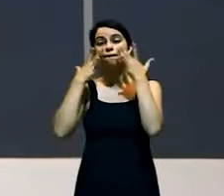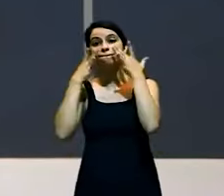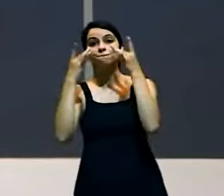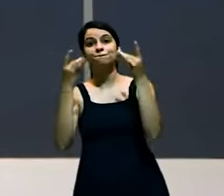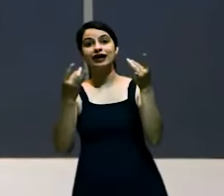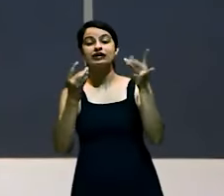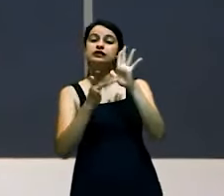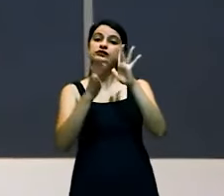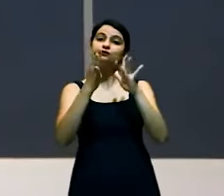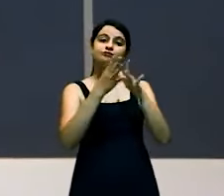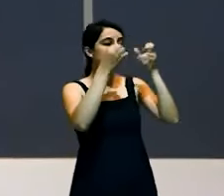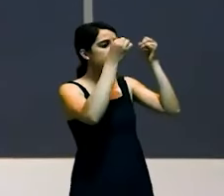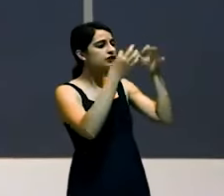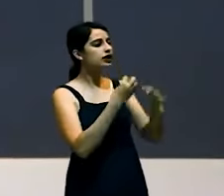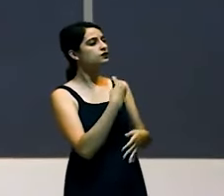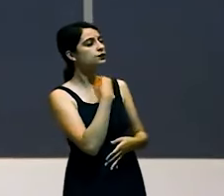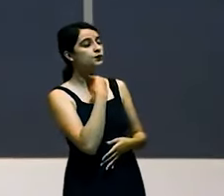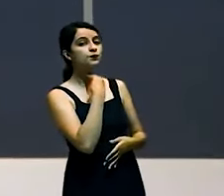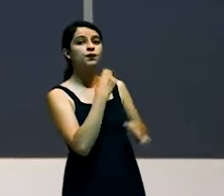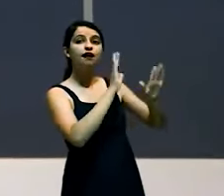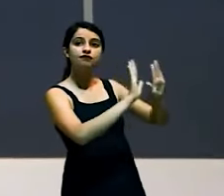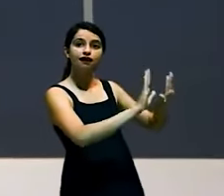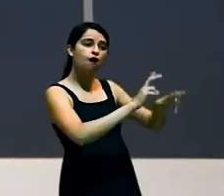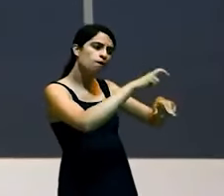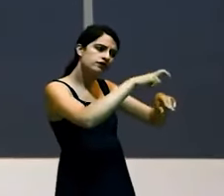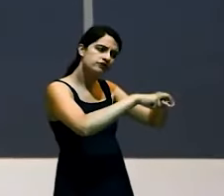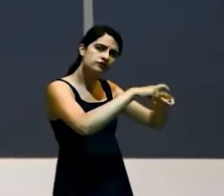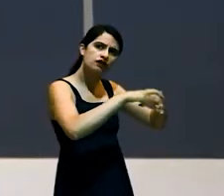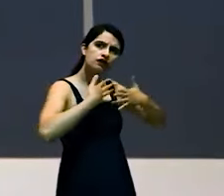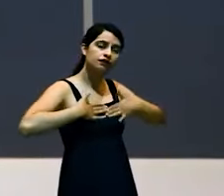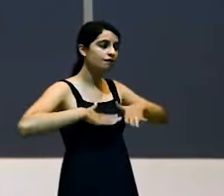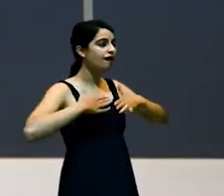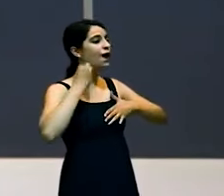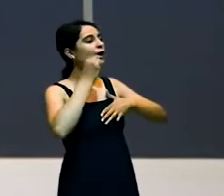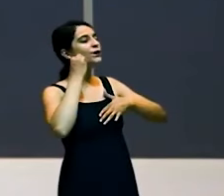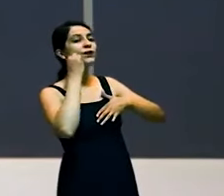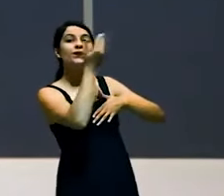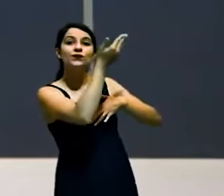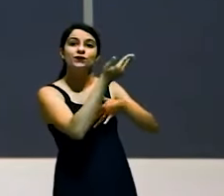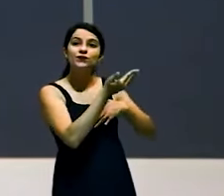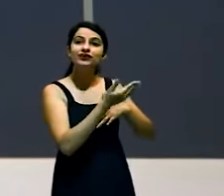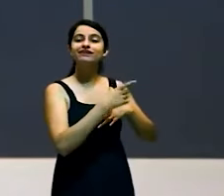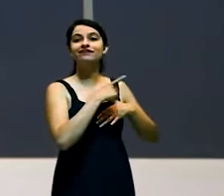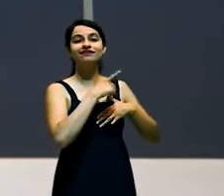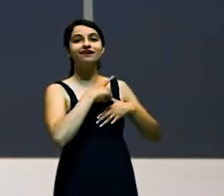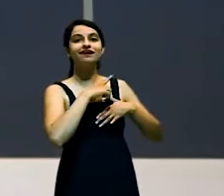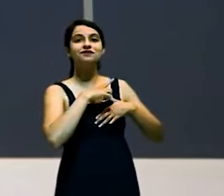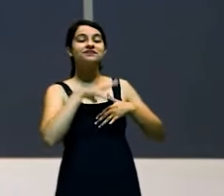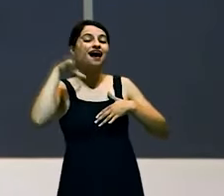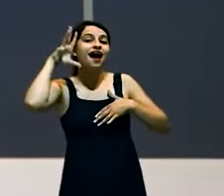assim. Senta, Marta. Olha a oportunidade que você está tendo de